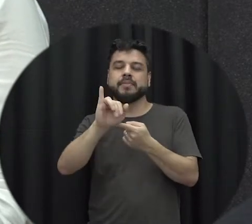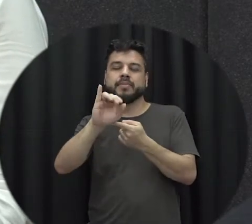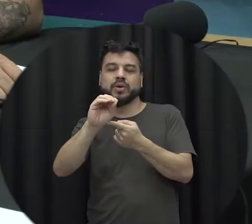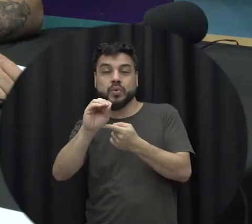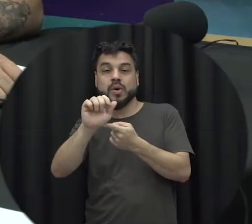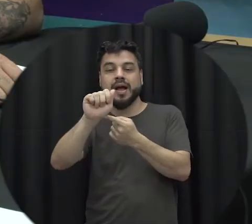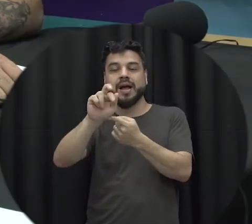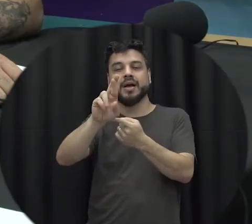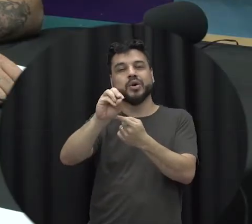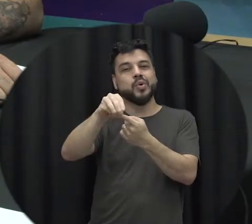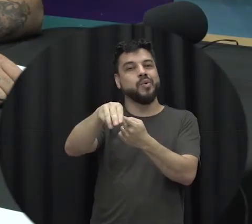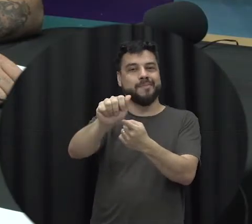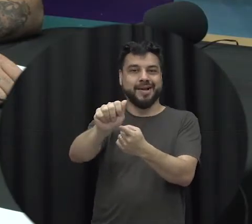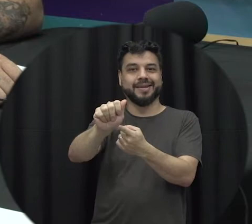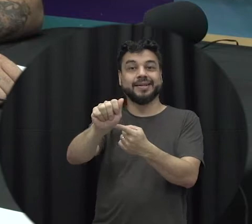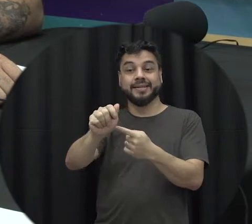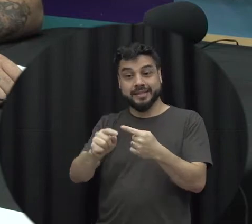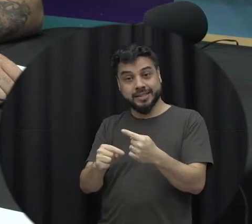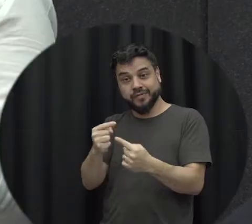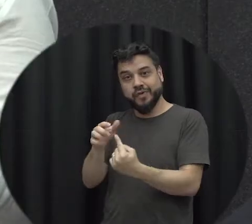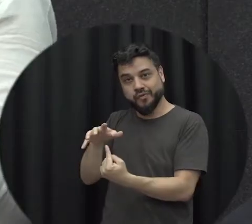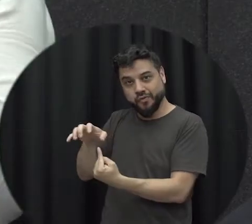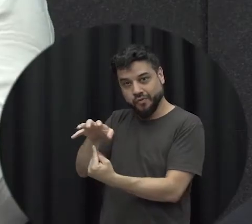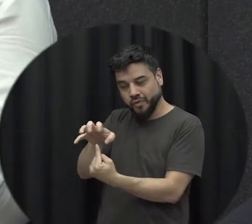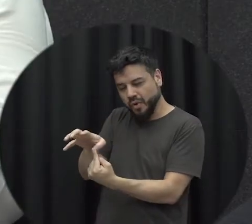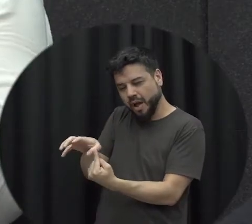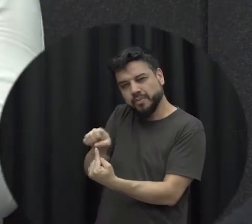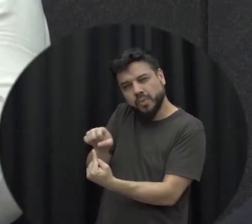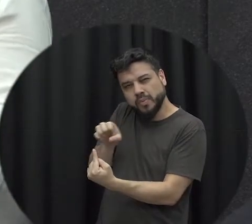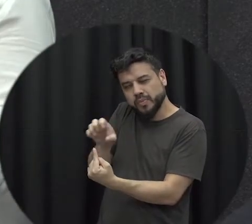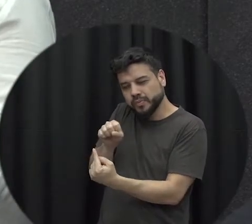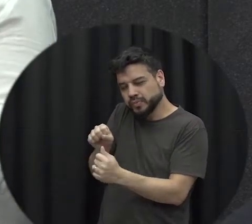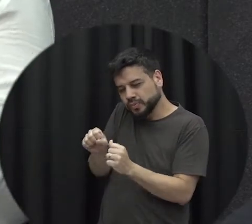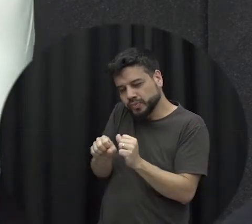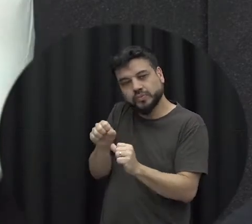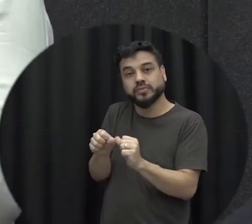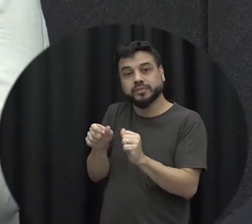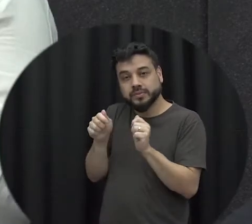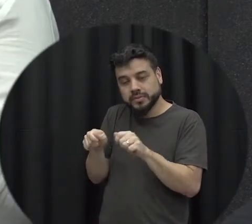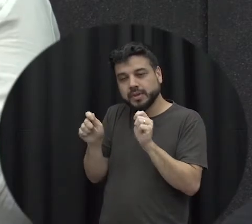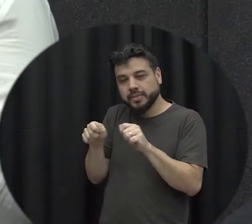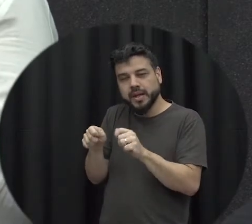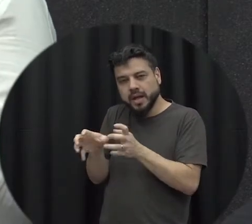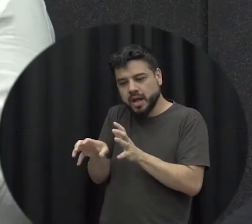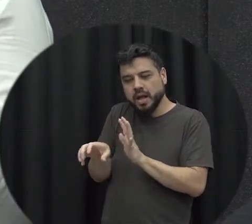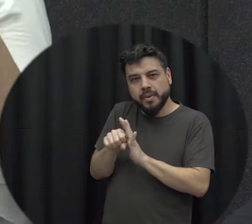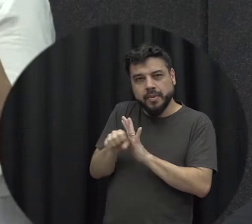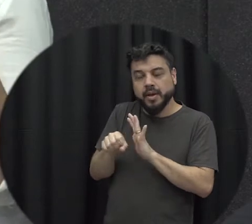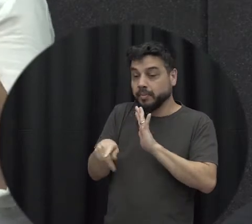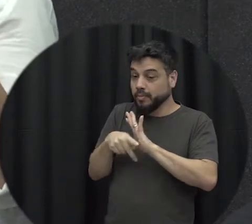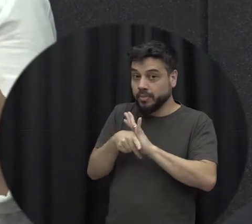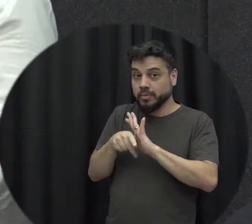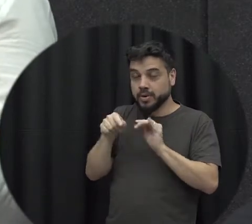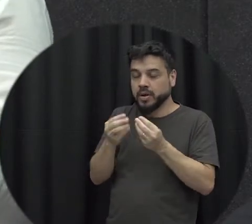Eles crescem o fungo, extraem o composto, volatiliza ele, né, concentra só o que tem